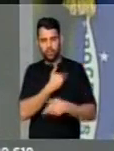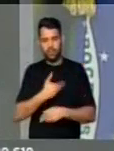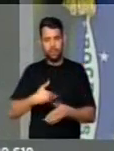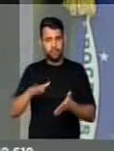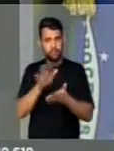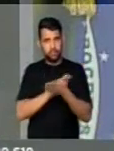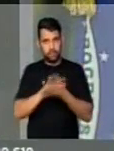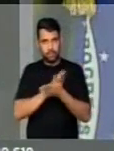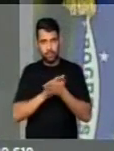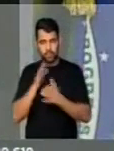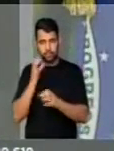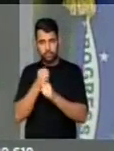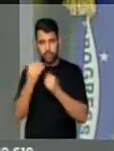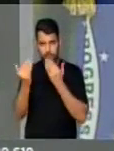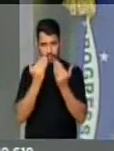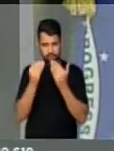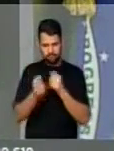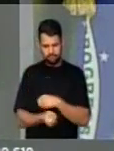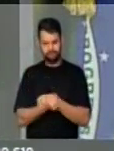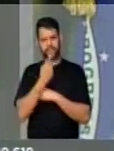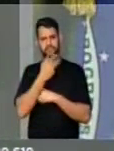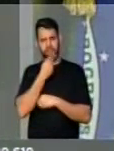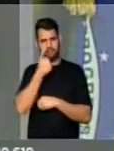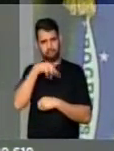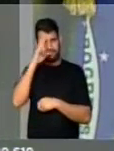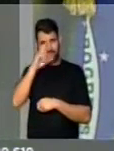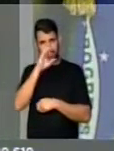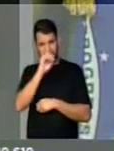exceção. Apenas, pasmem, senhoras e senhores,